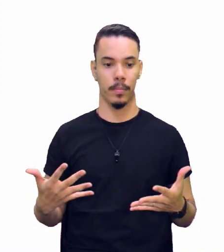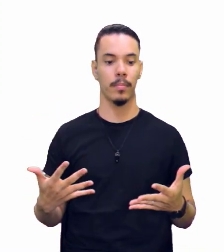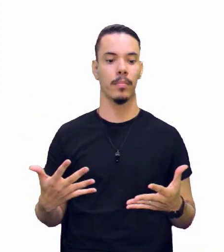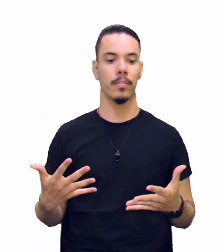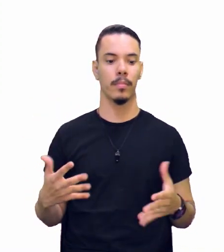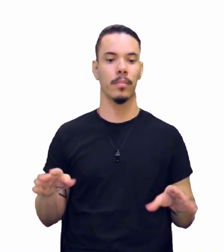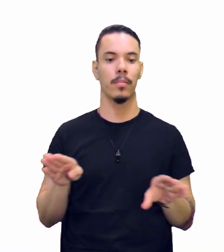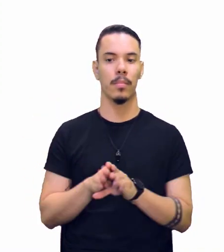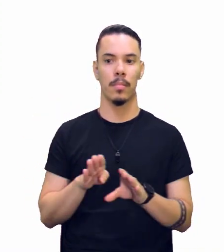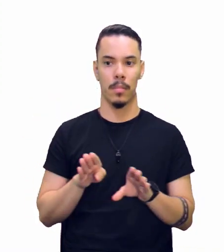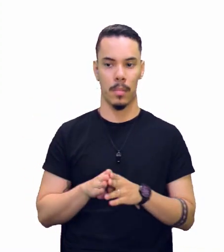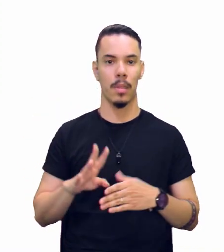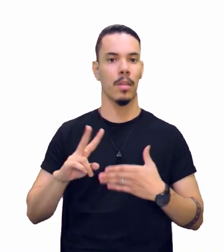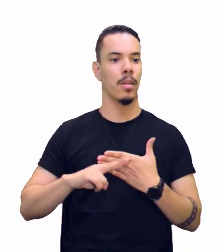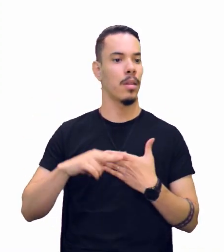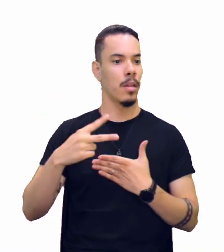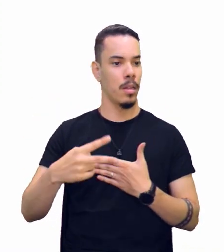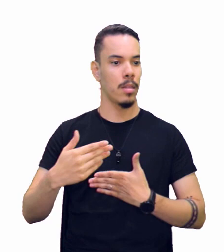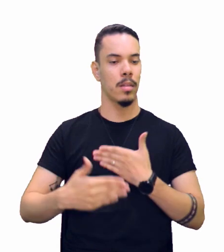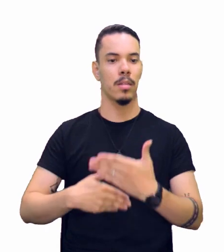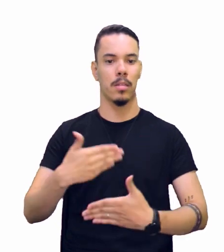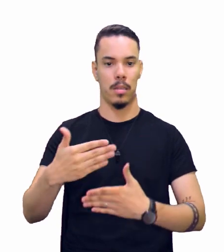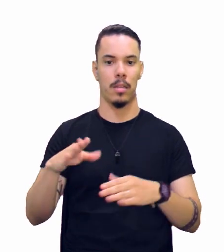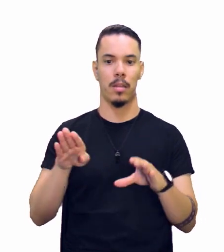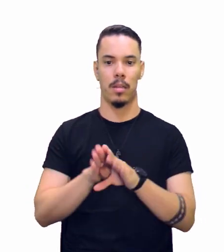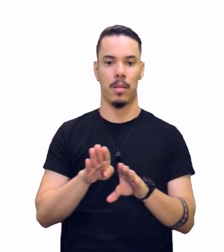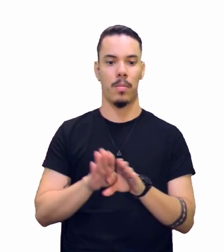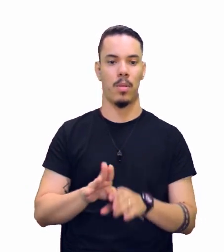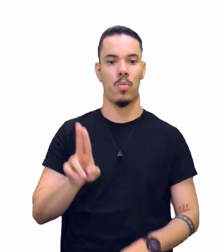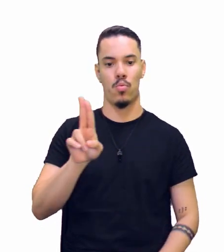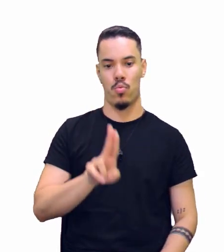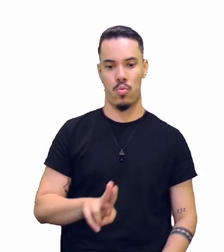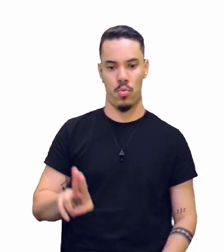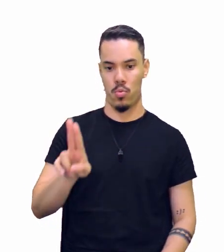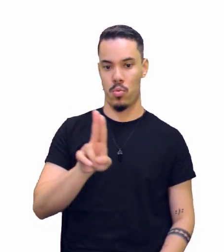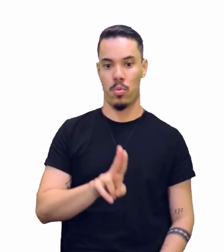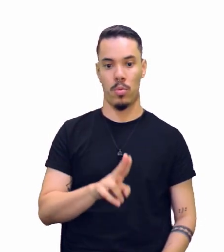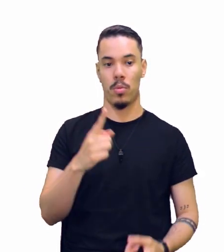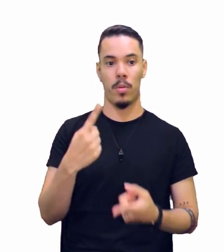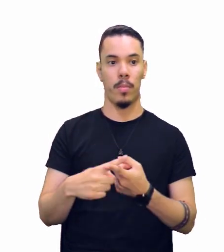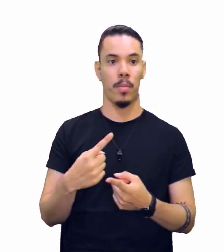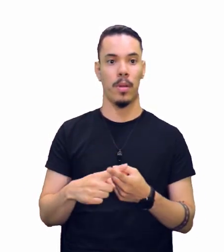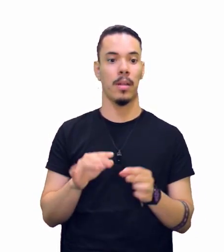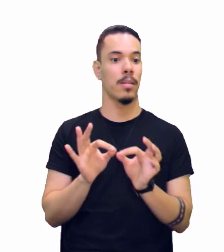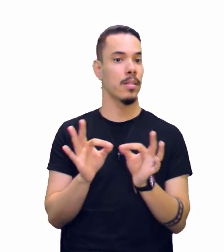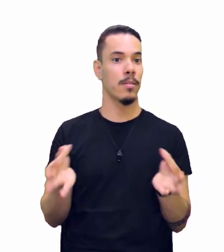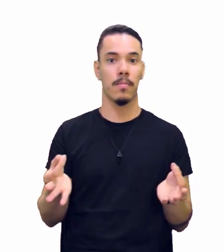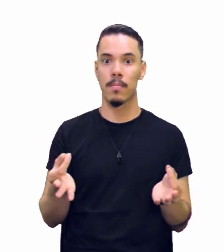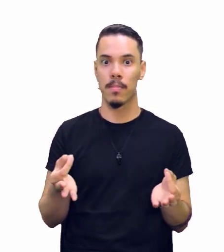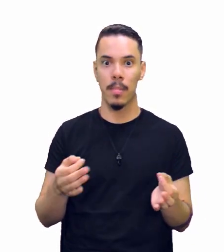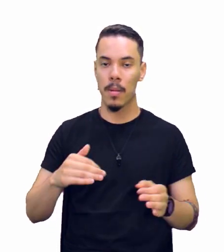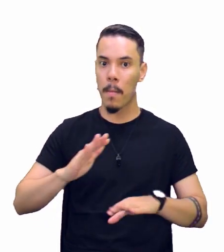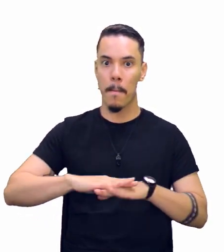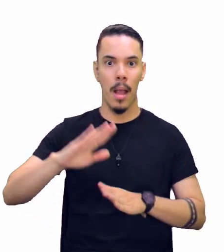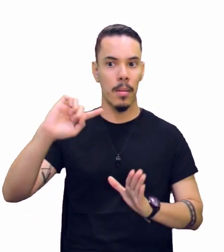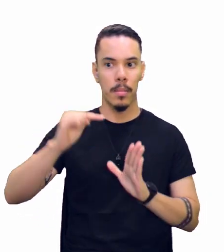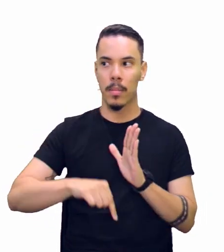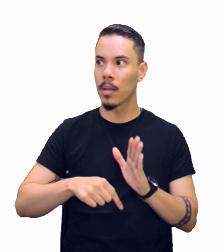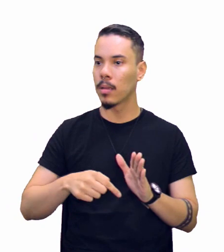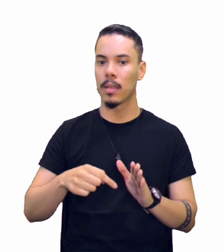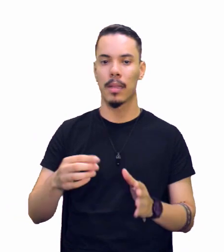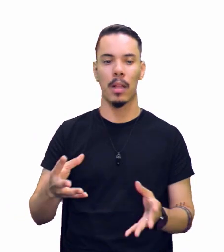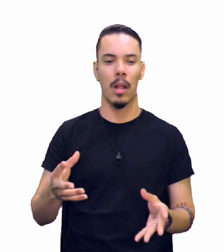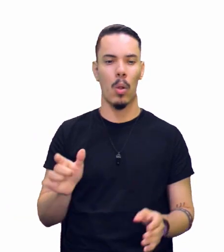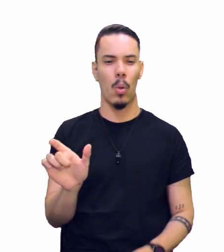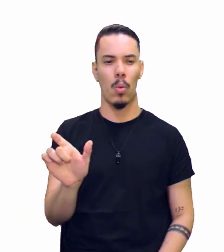da sentença da zero condicional e do uso da zero condicional. Coisa mais simples impossível. O nome pode até te dar um